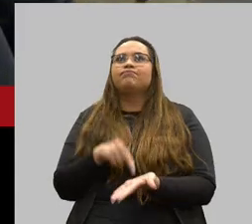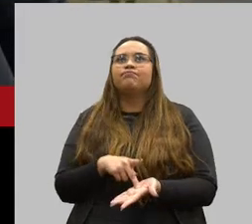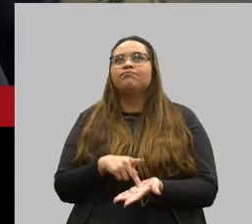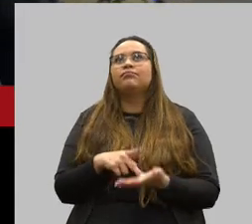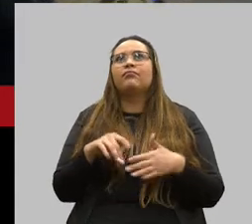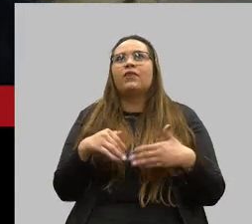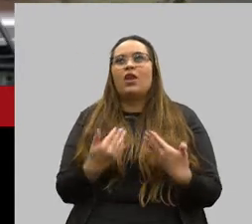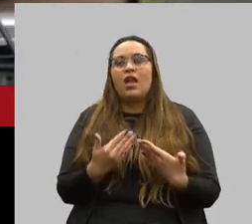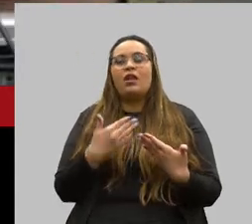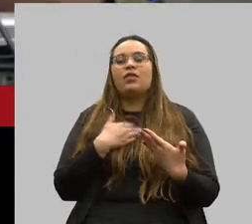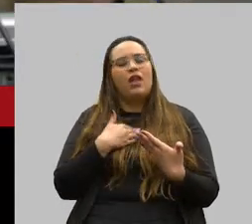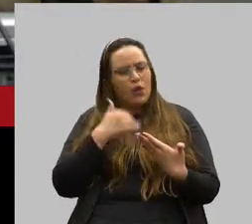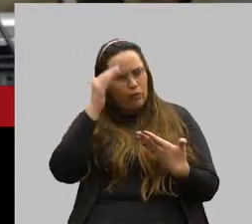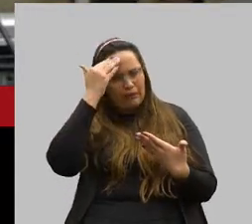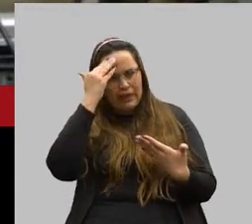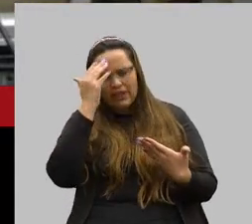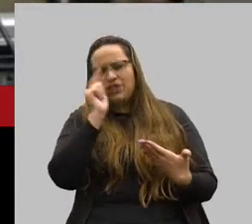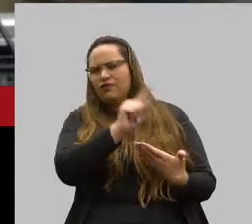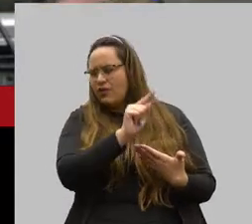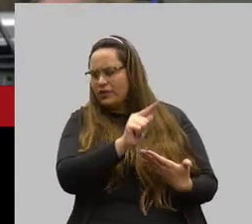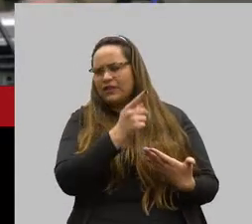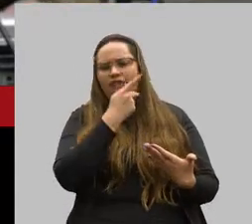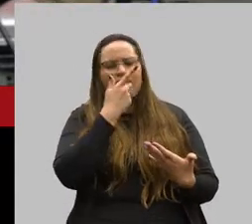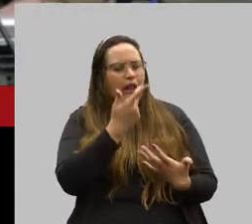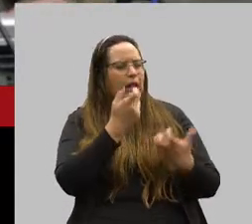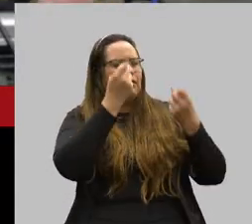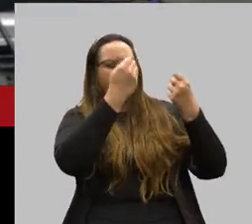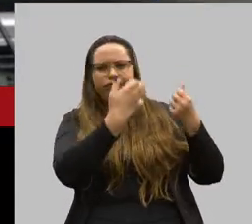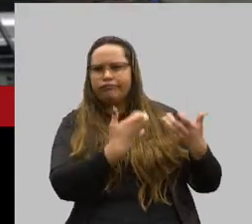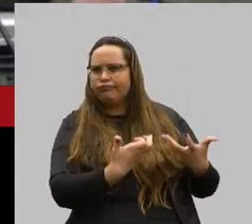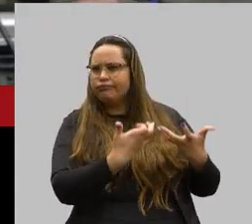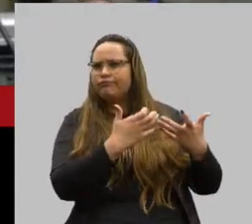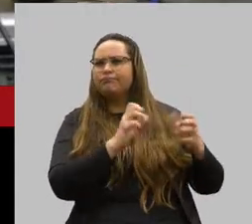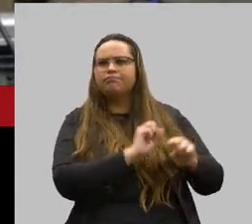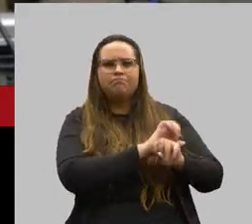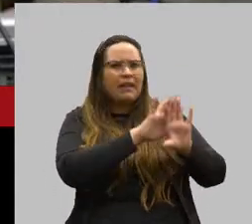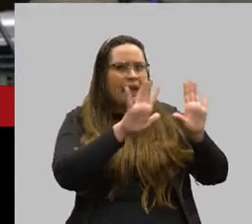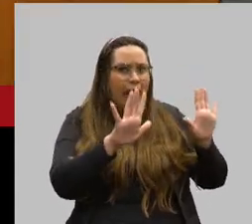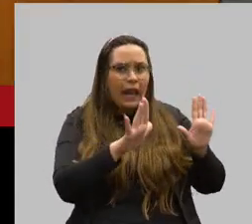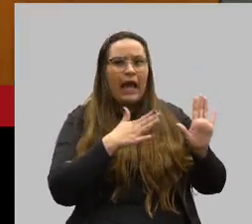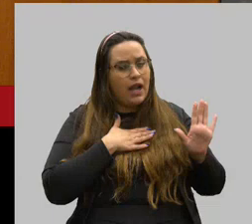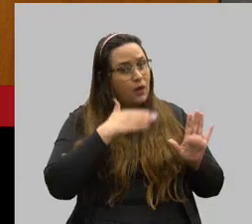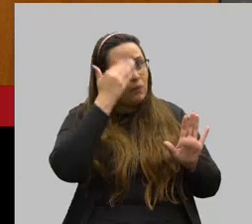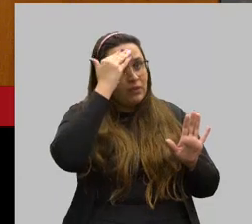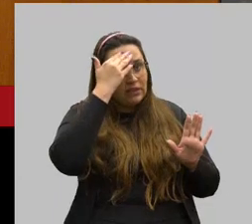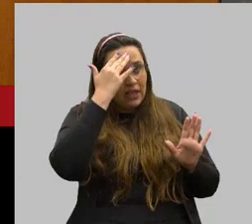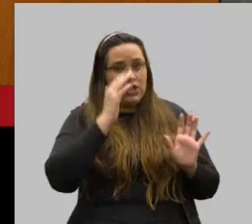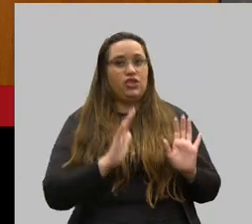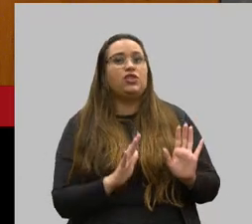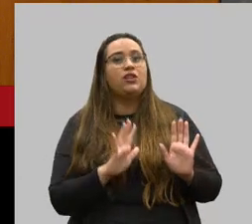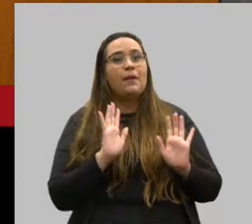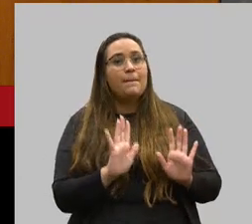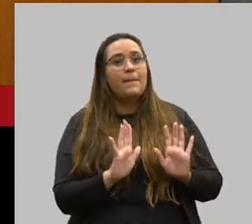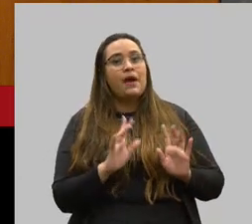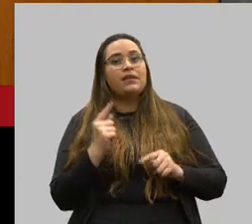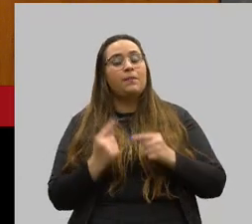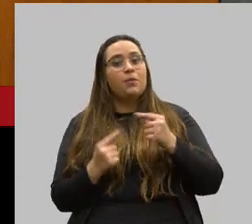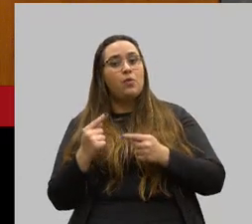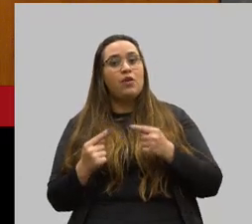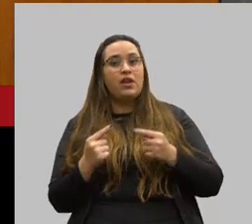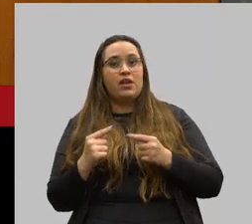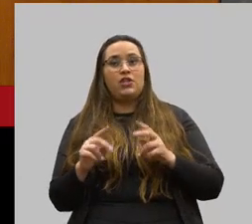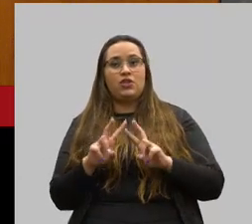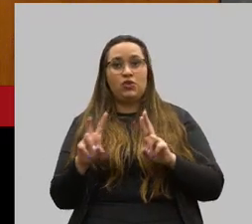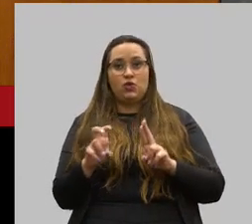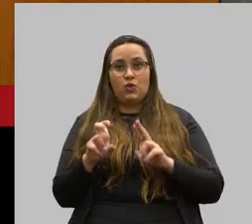eu compreendi toda a estrutura que a senhora apresentou sobre eh a política relacionada ao atendimento às